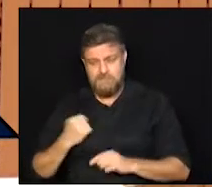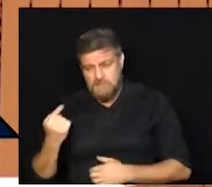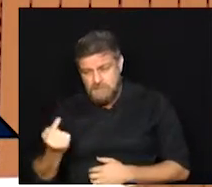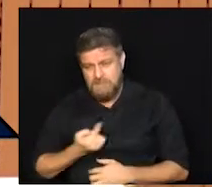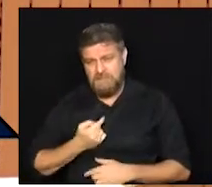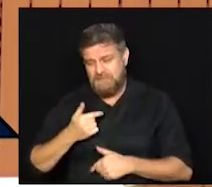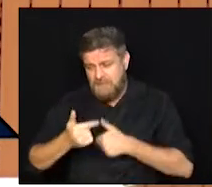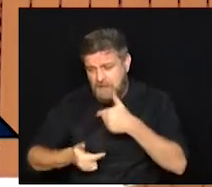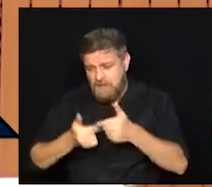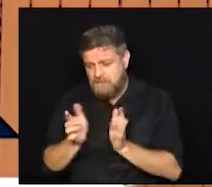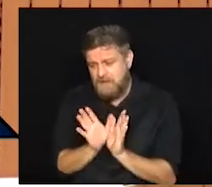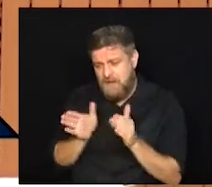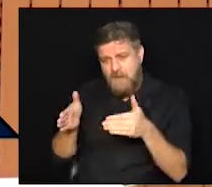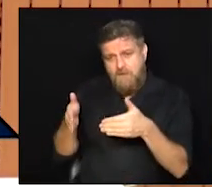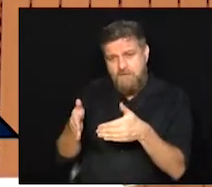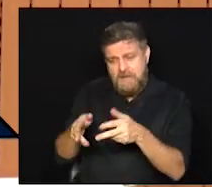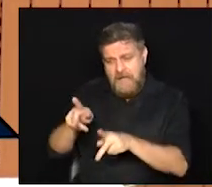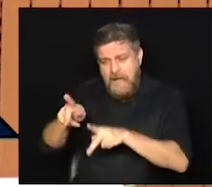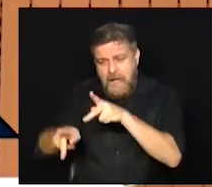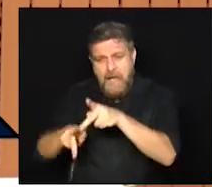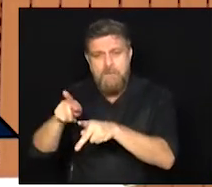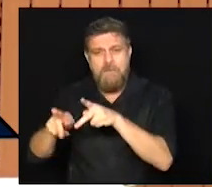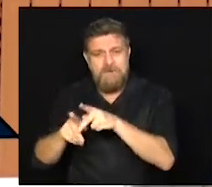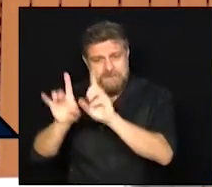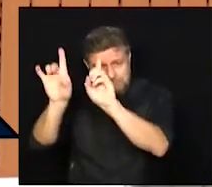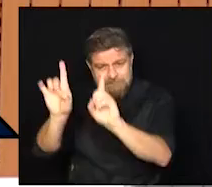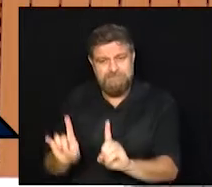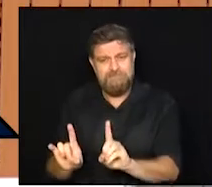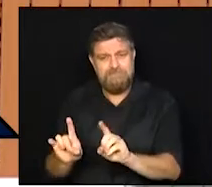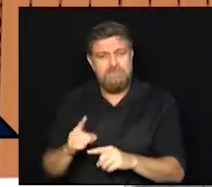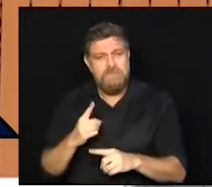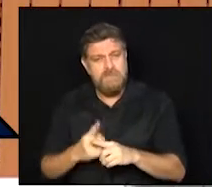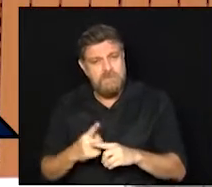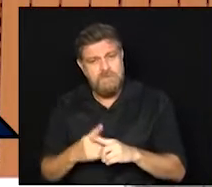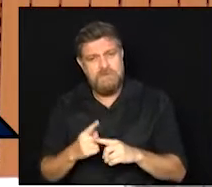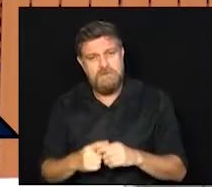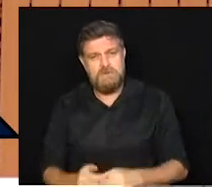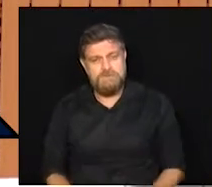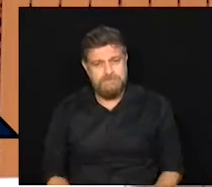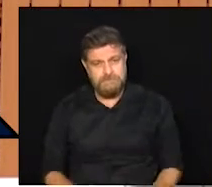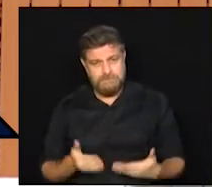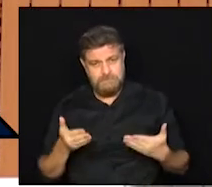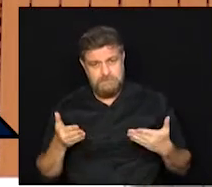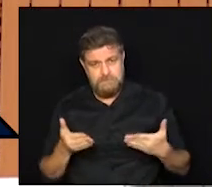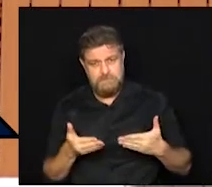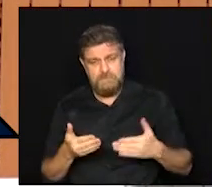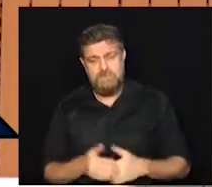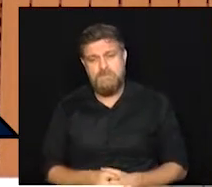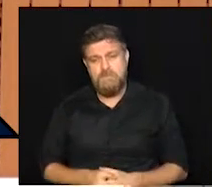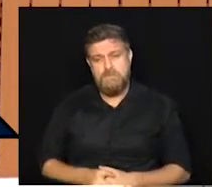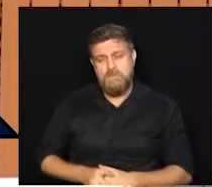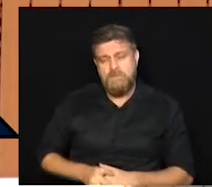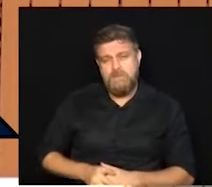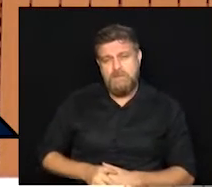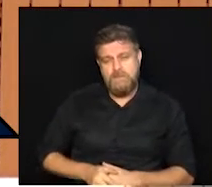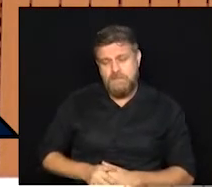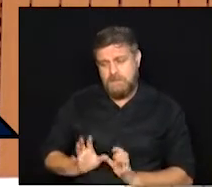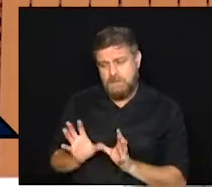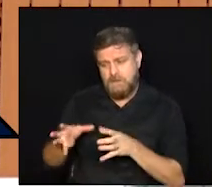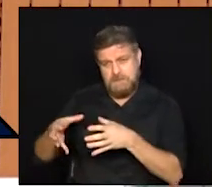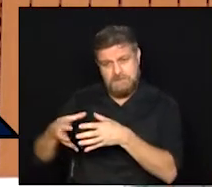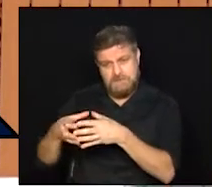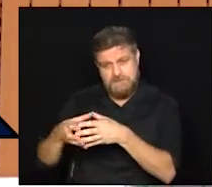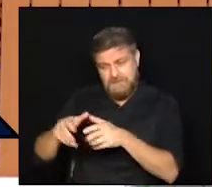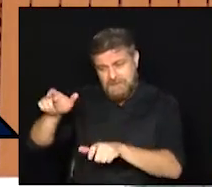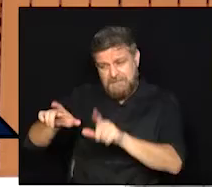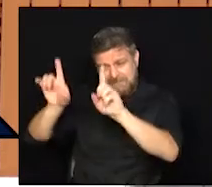disso, vamos trabalhar arduamente, porque hoje essas pessoas ainda